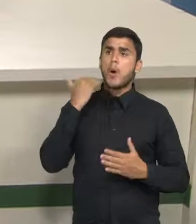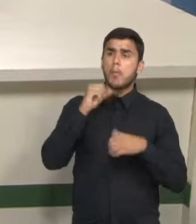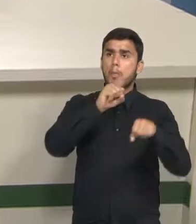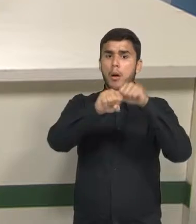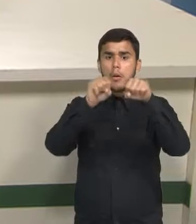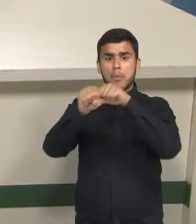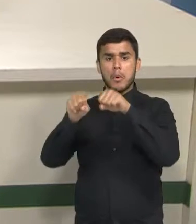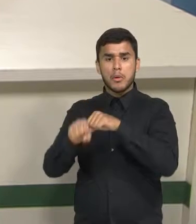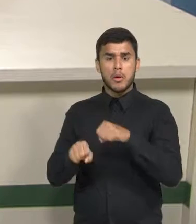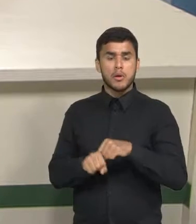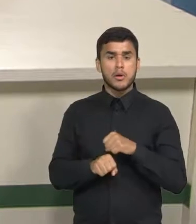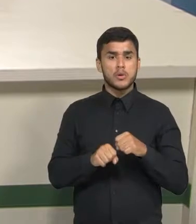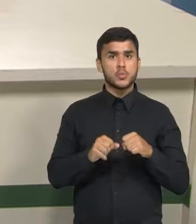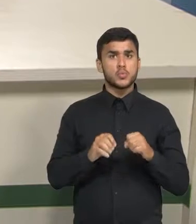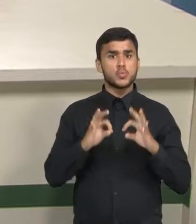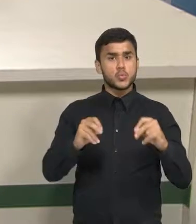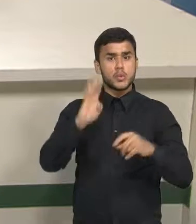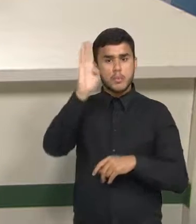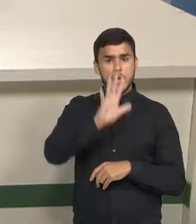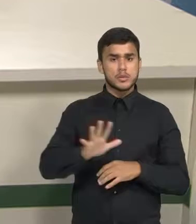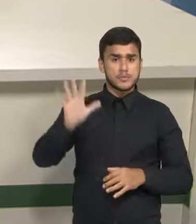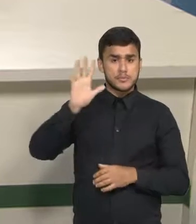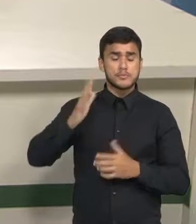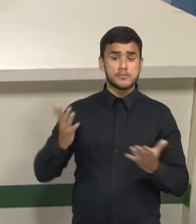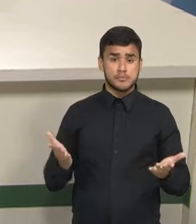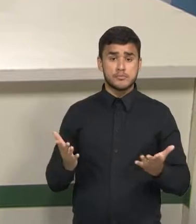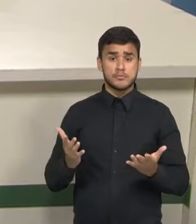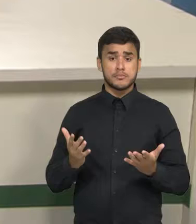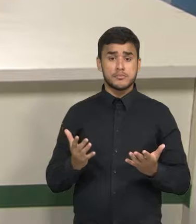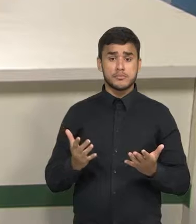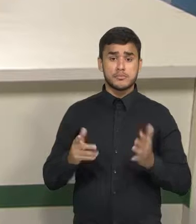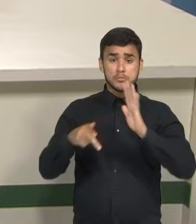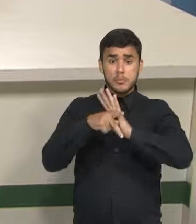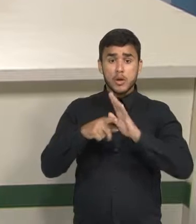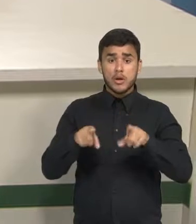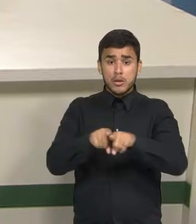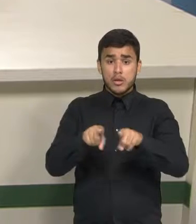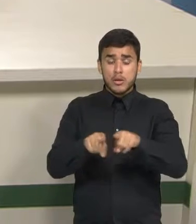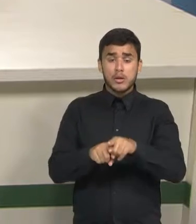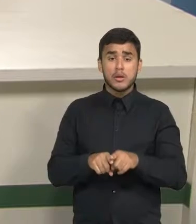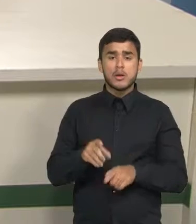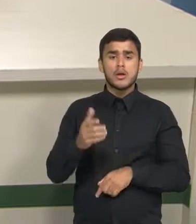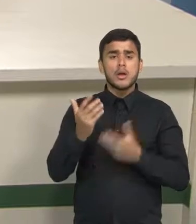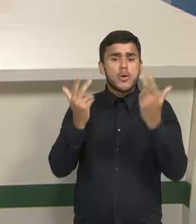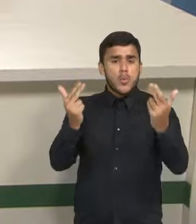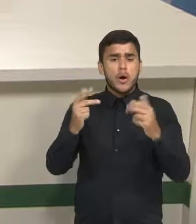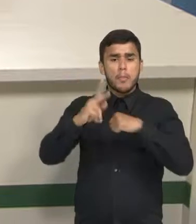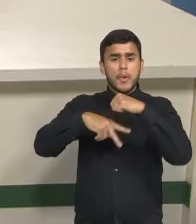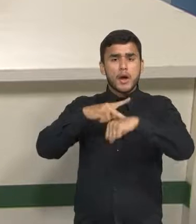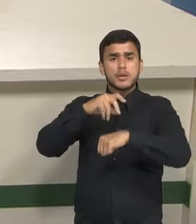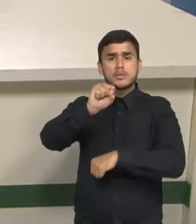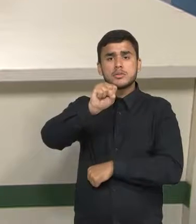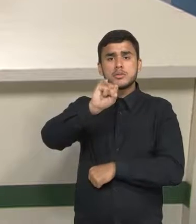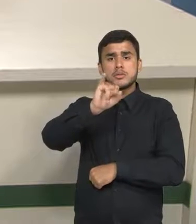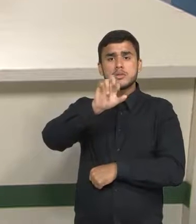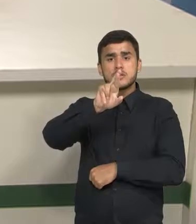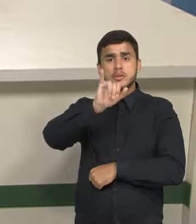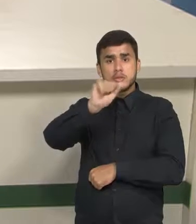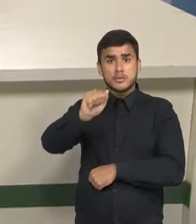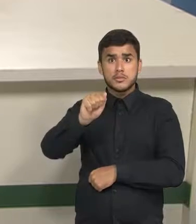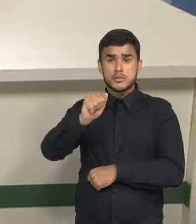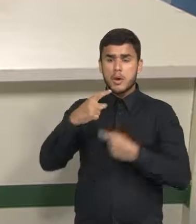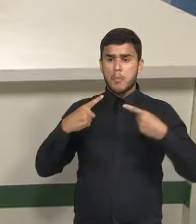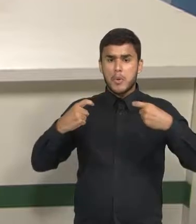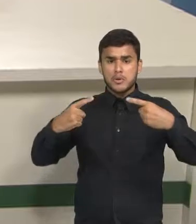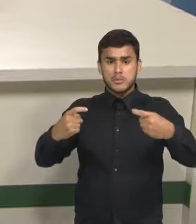Esse número é igualzinho o número de cidadãos mortos, cidadãos sírios mortos na guerra mais violenta